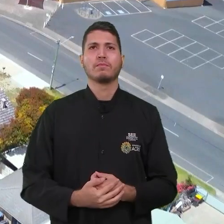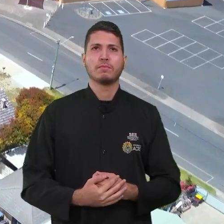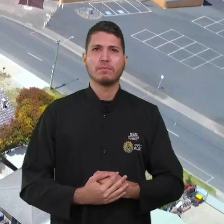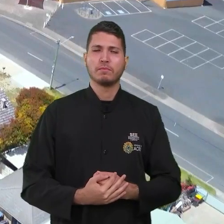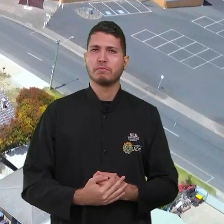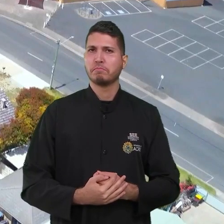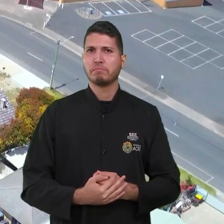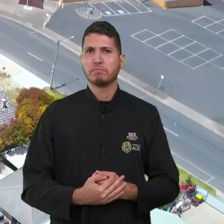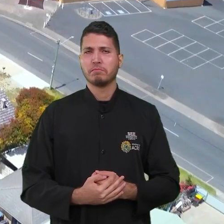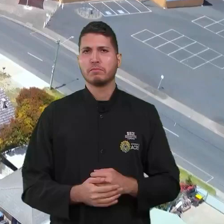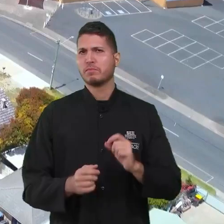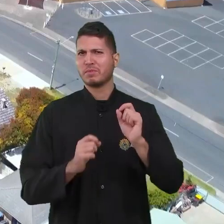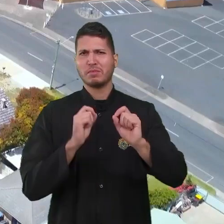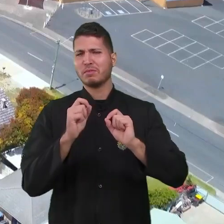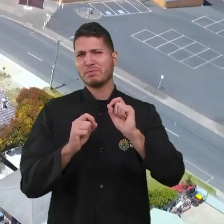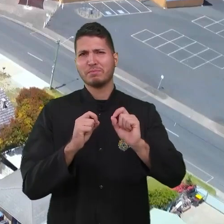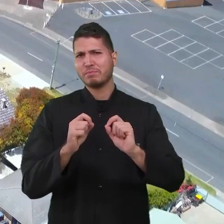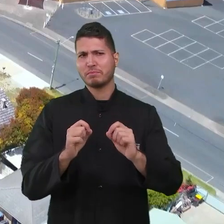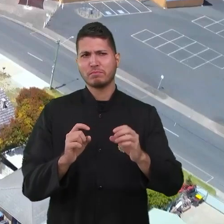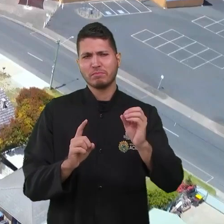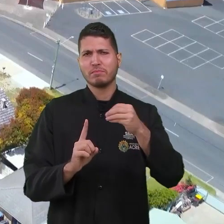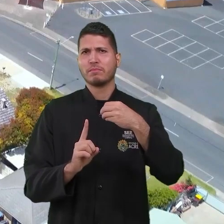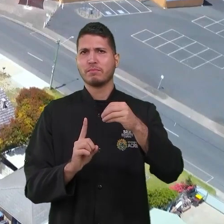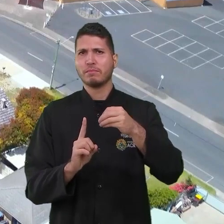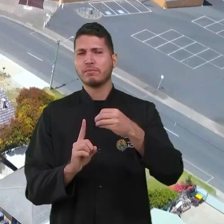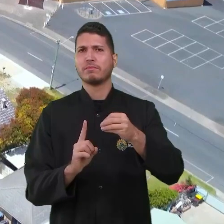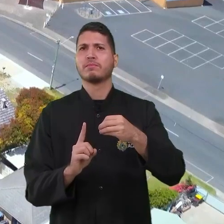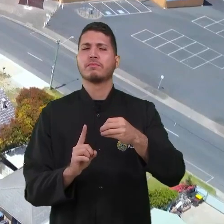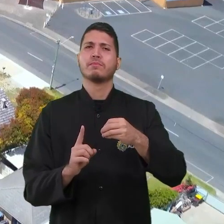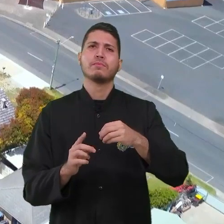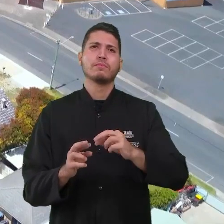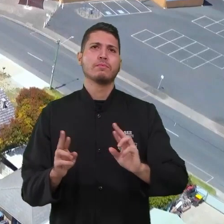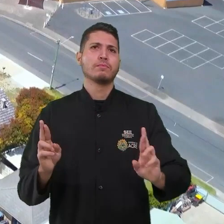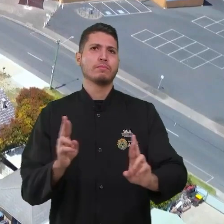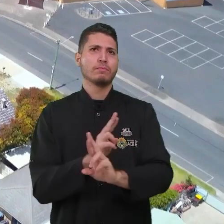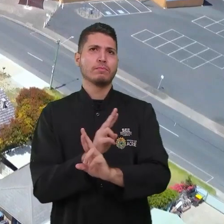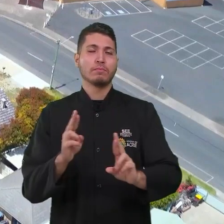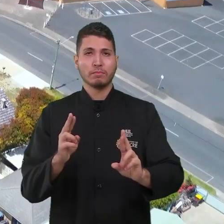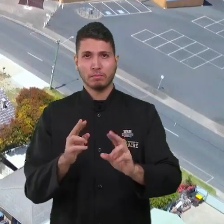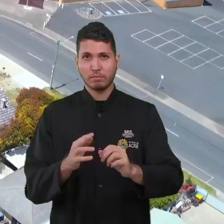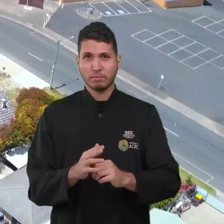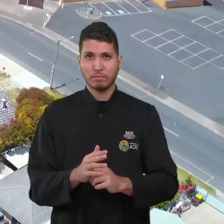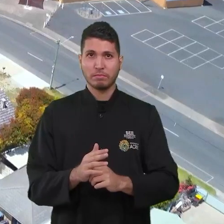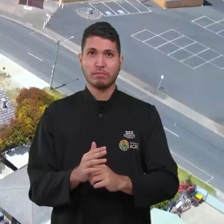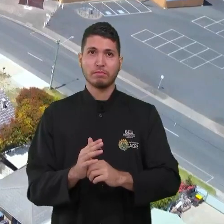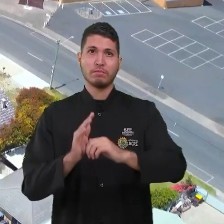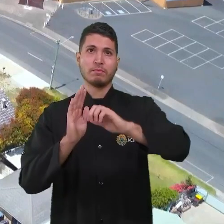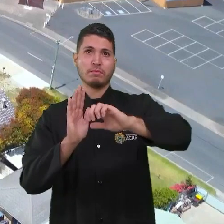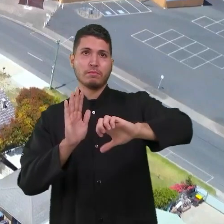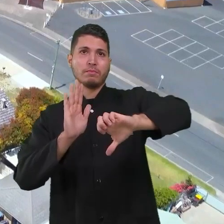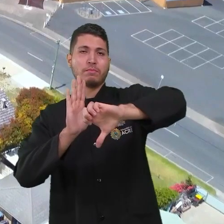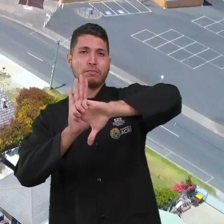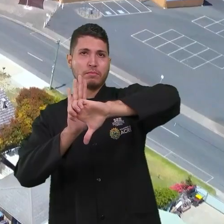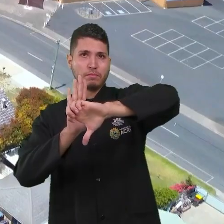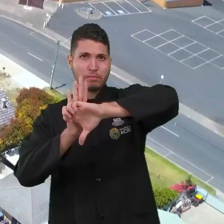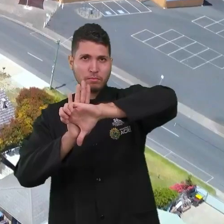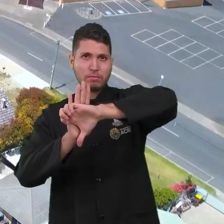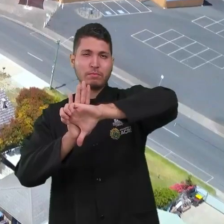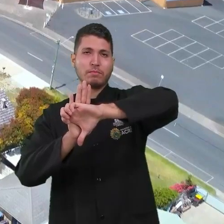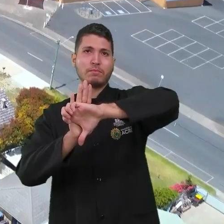essa vulnerabilidade? Essa vulnerabilidade relacionada a crises globais, principalmente aí